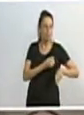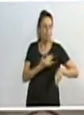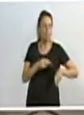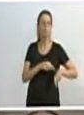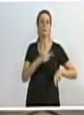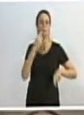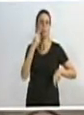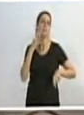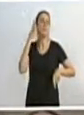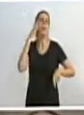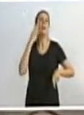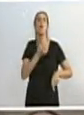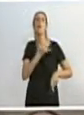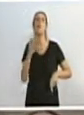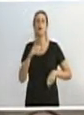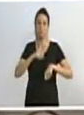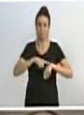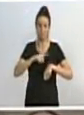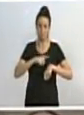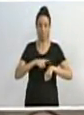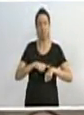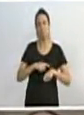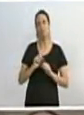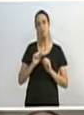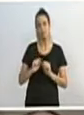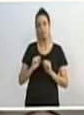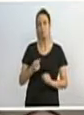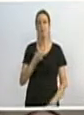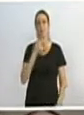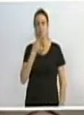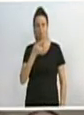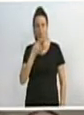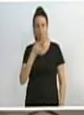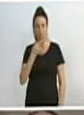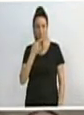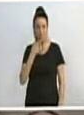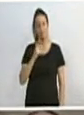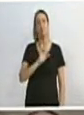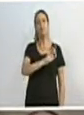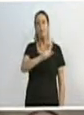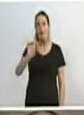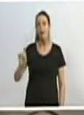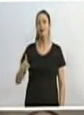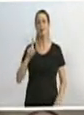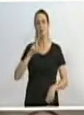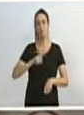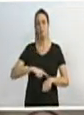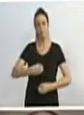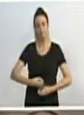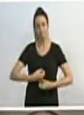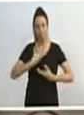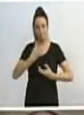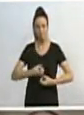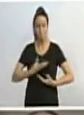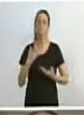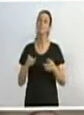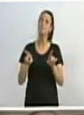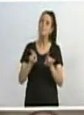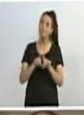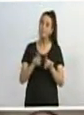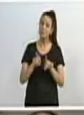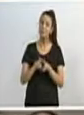ter o conhecimento também do tempo ainda disponível nas suas falações. E como nós